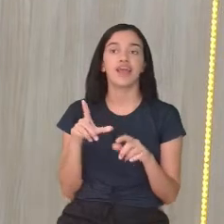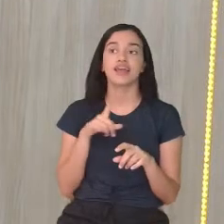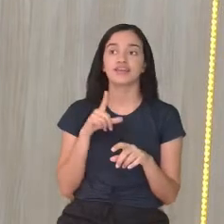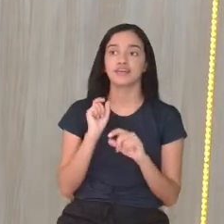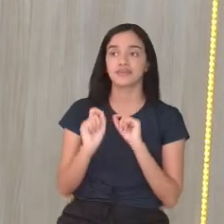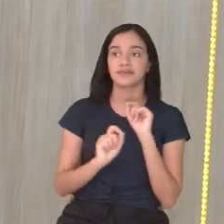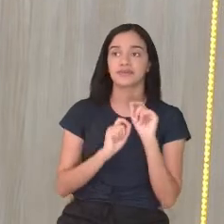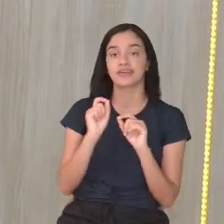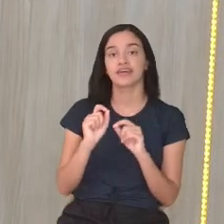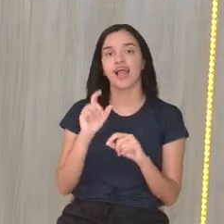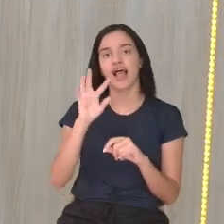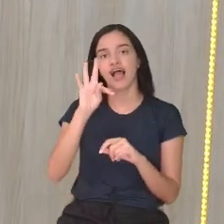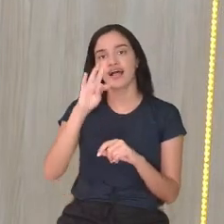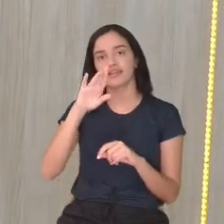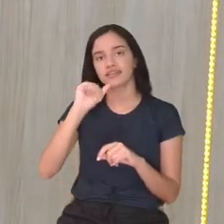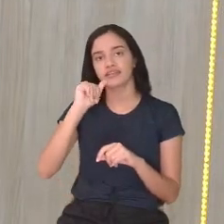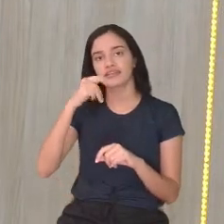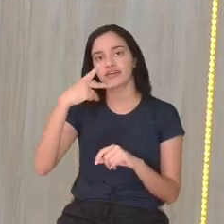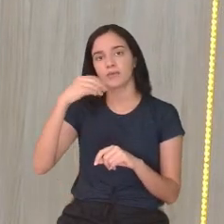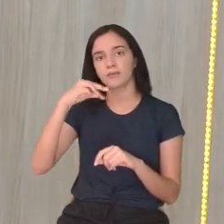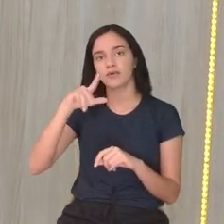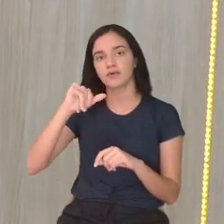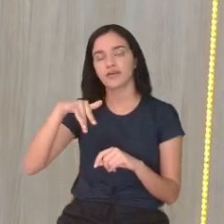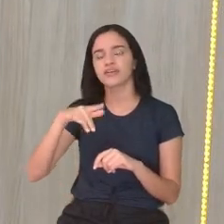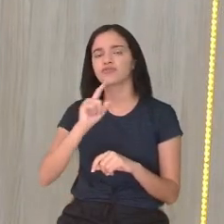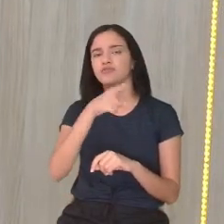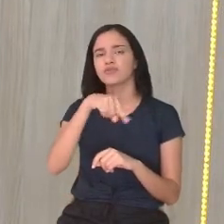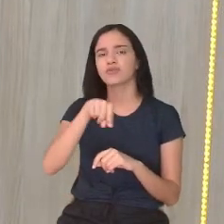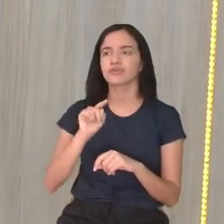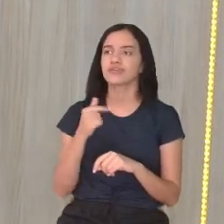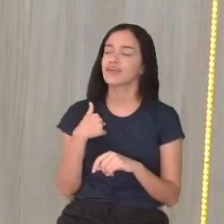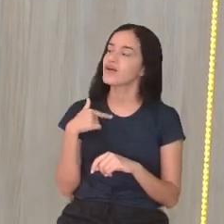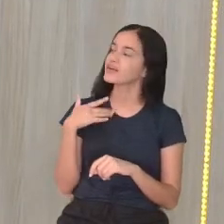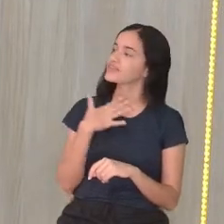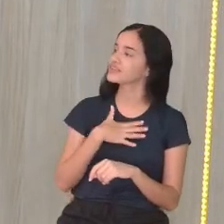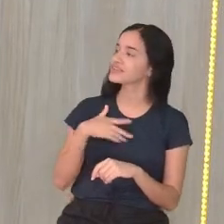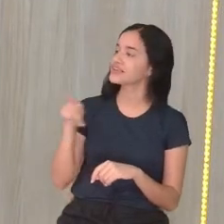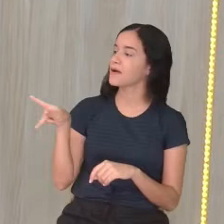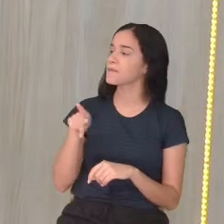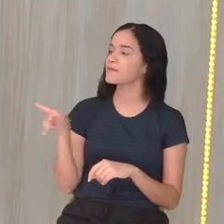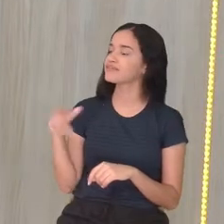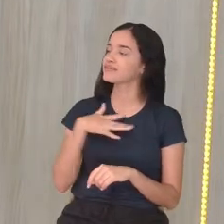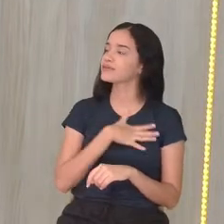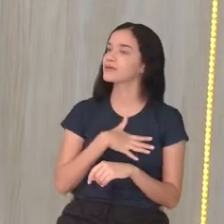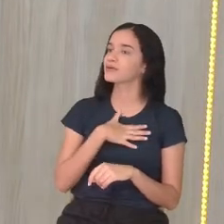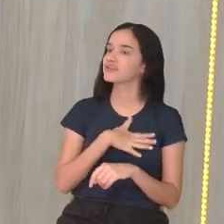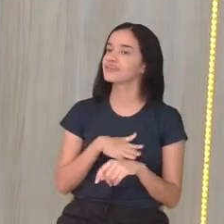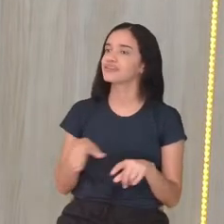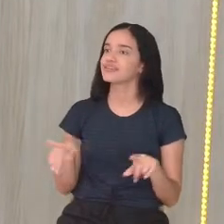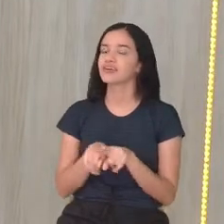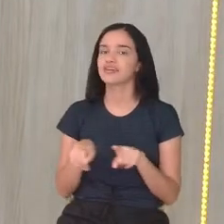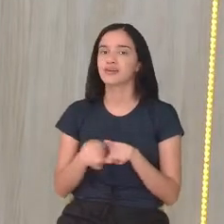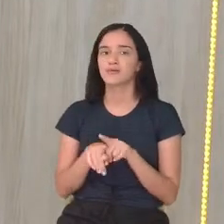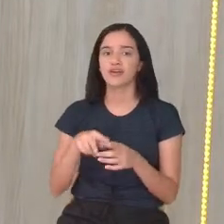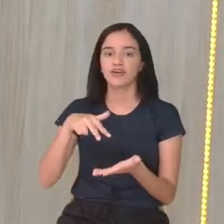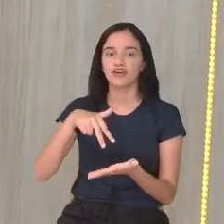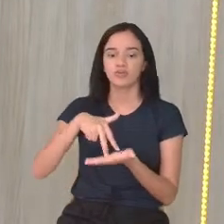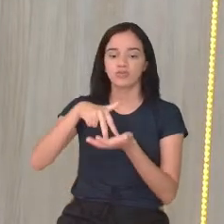trampolim vocês já fazem de uma certa forma. Eu acho que a professora Cláudia gostava também, que é a cama